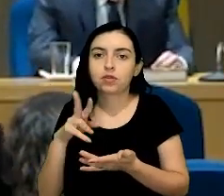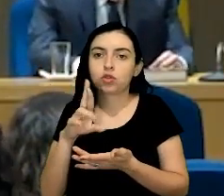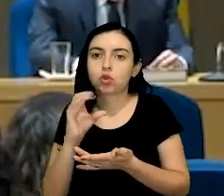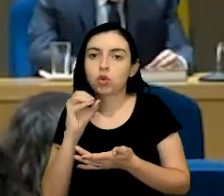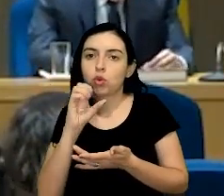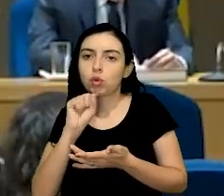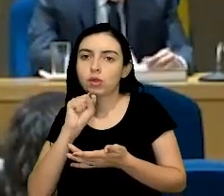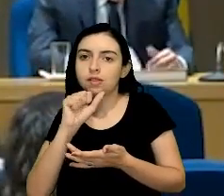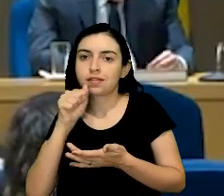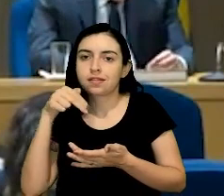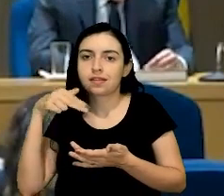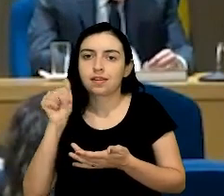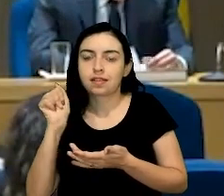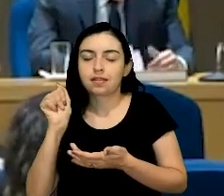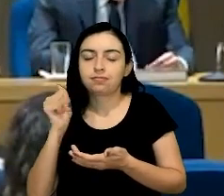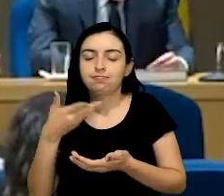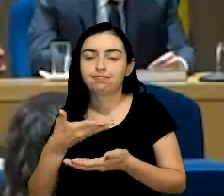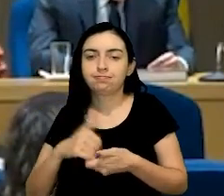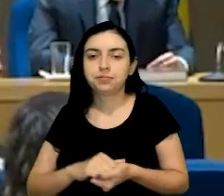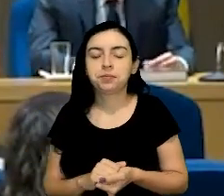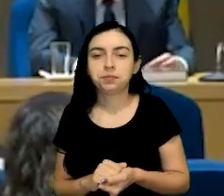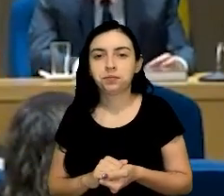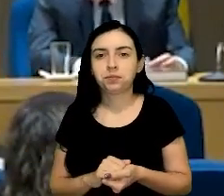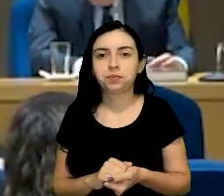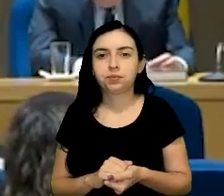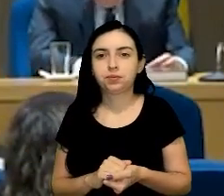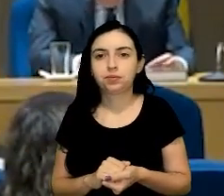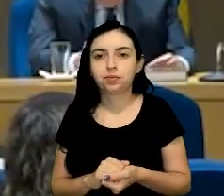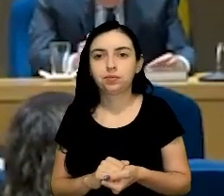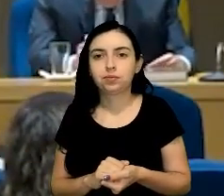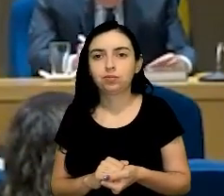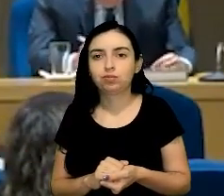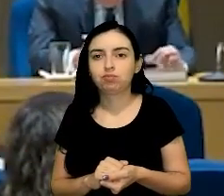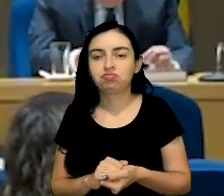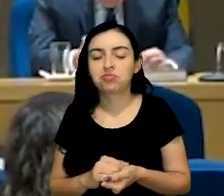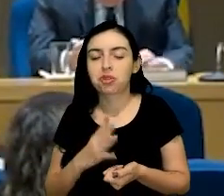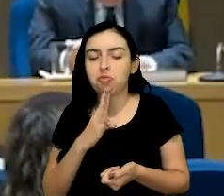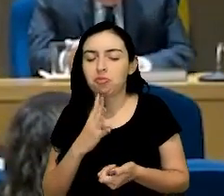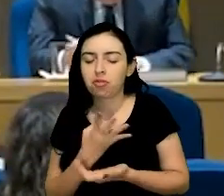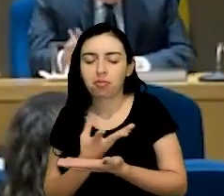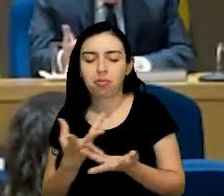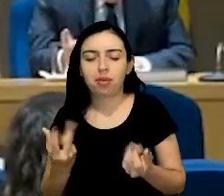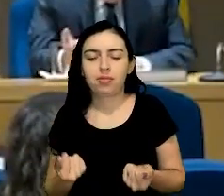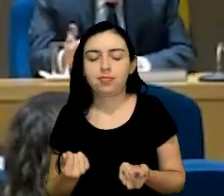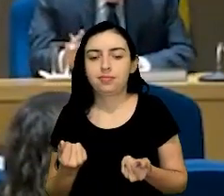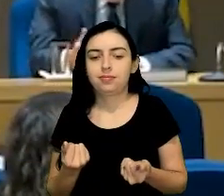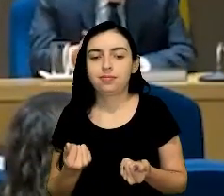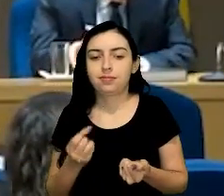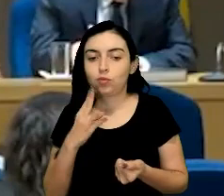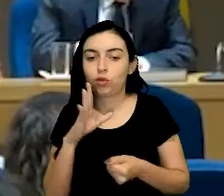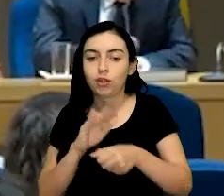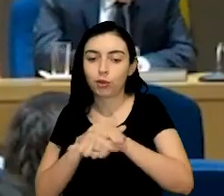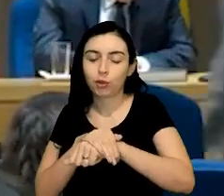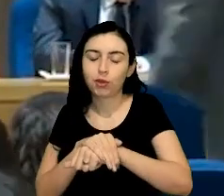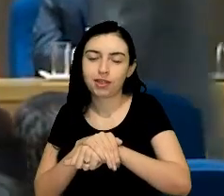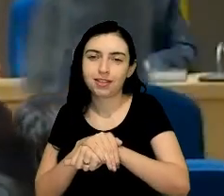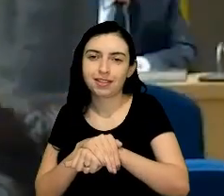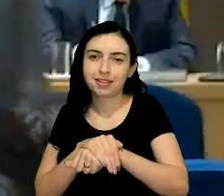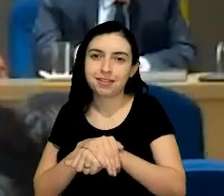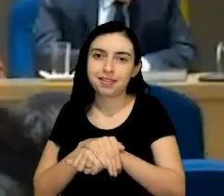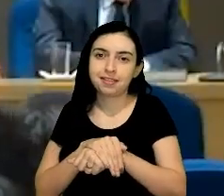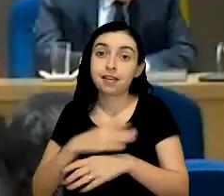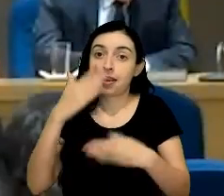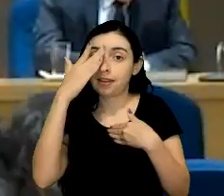uma vez pela atraso, Márcio, meu colega do Bom, boa noite, eu agradeço muito ao